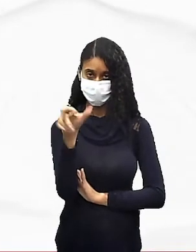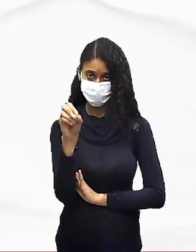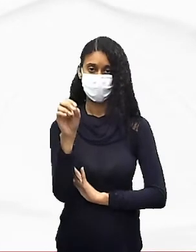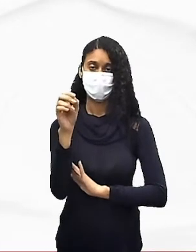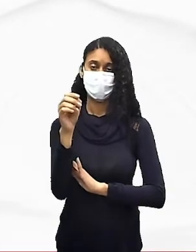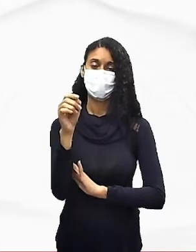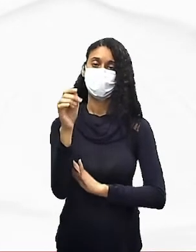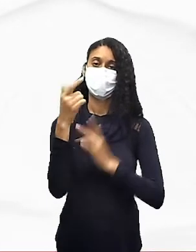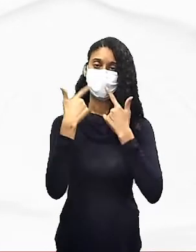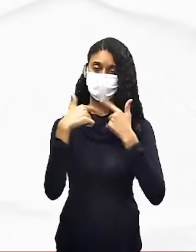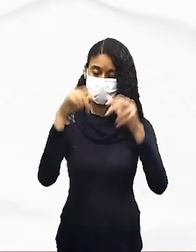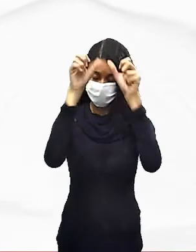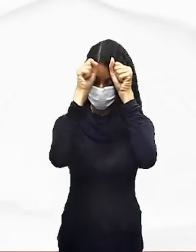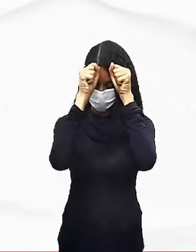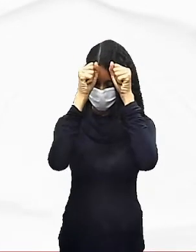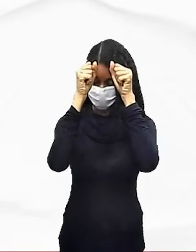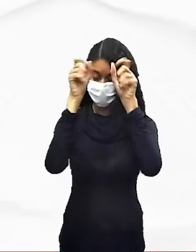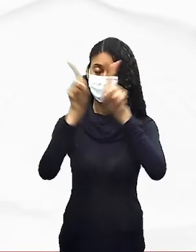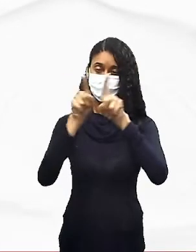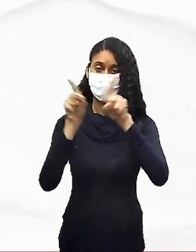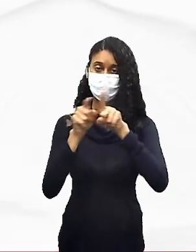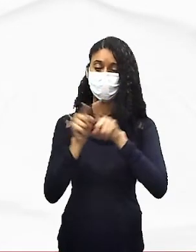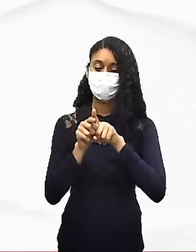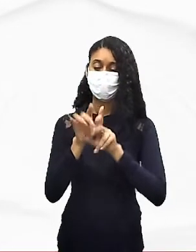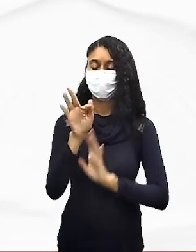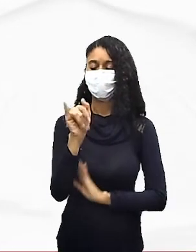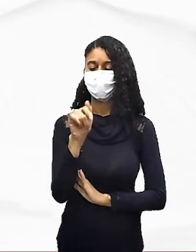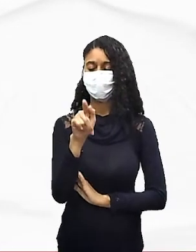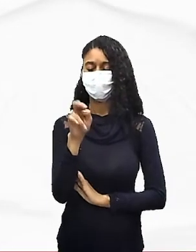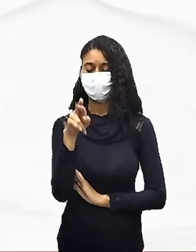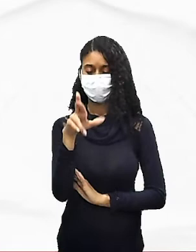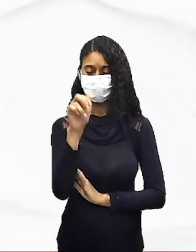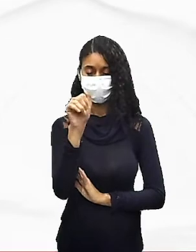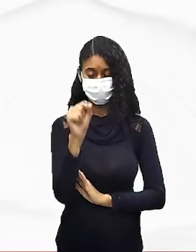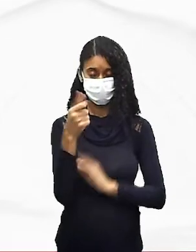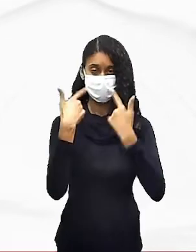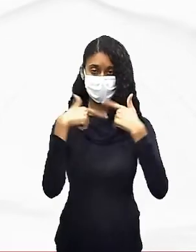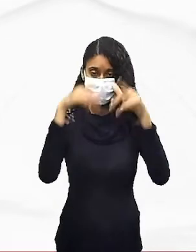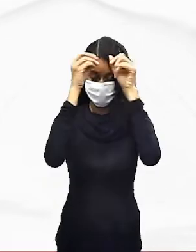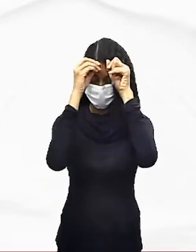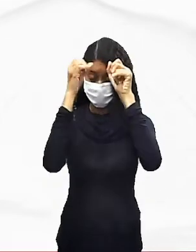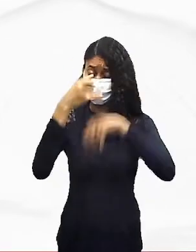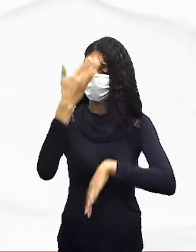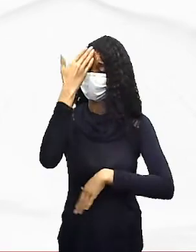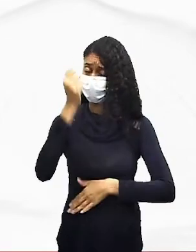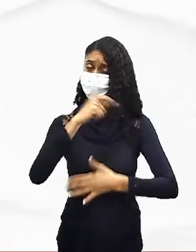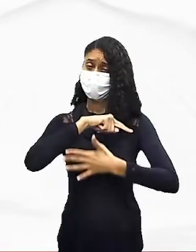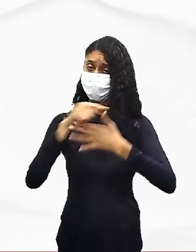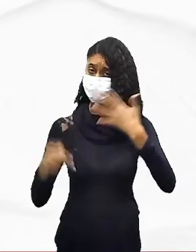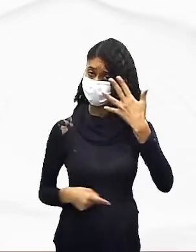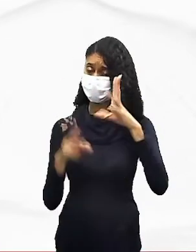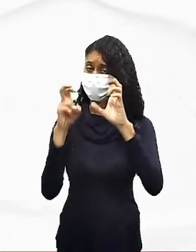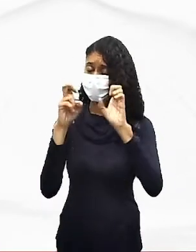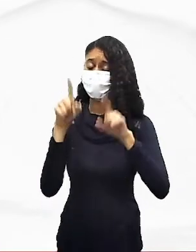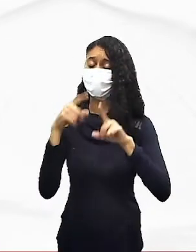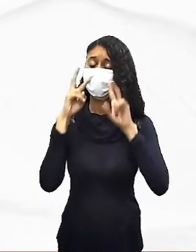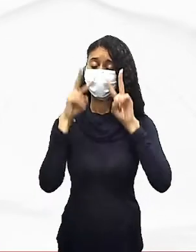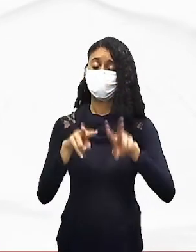linguagem. Se você é uma pessoa que domina esses cinco assuntos, você vai ver como é importante para